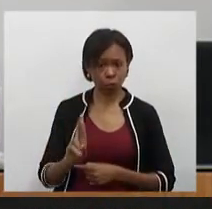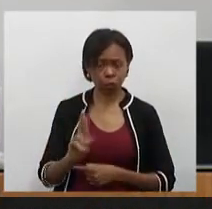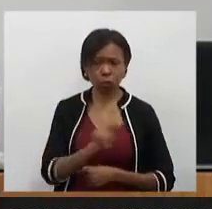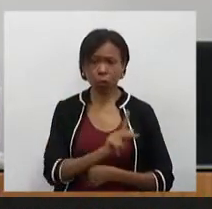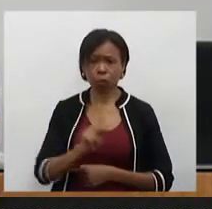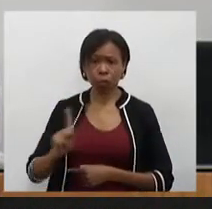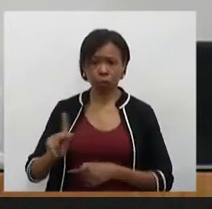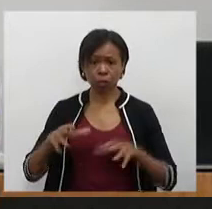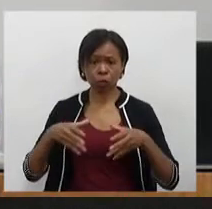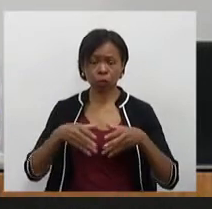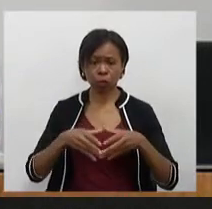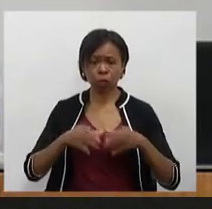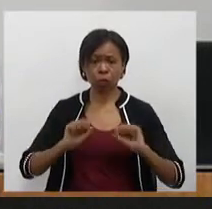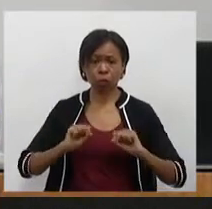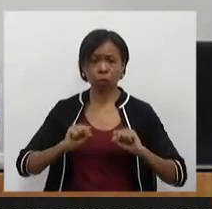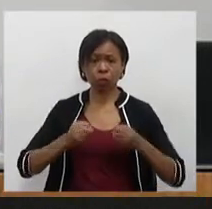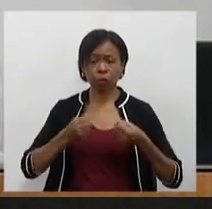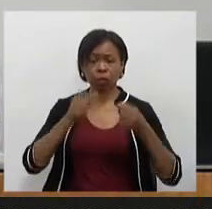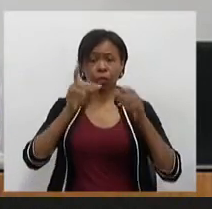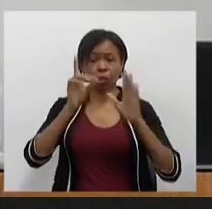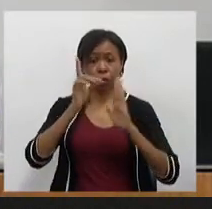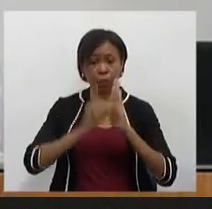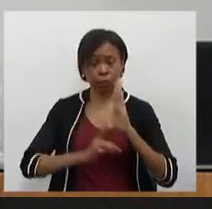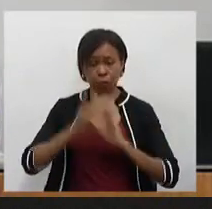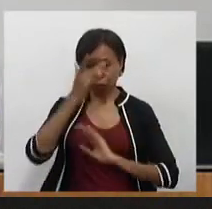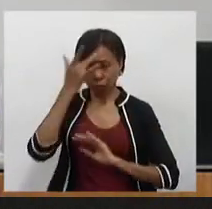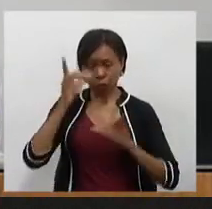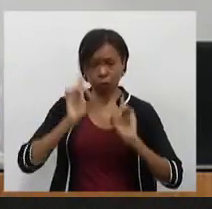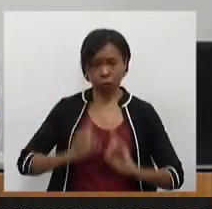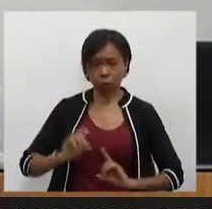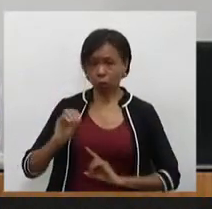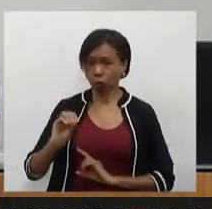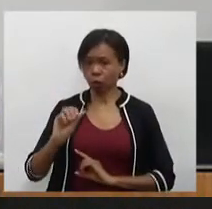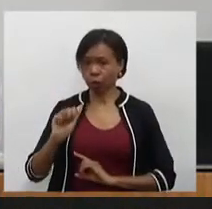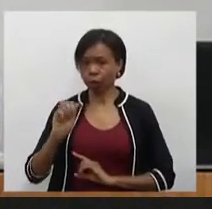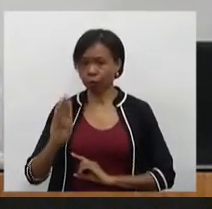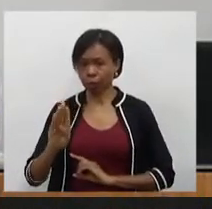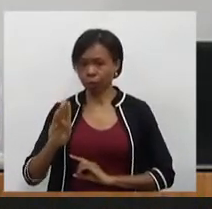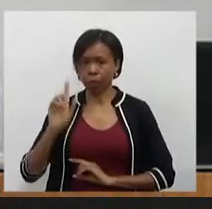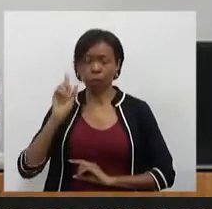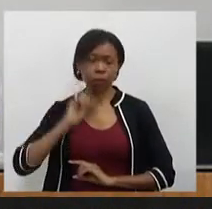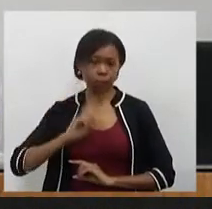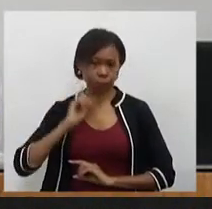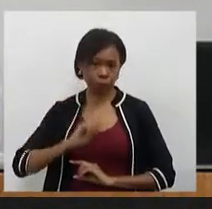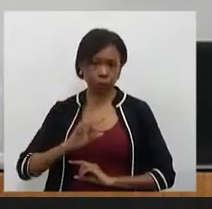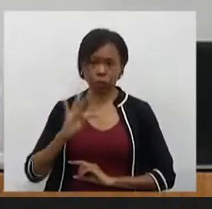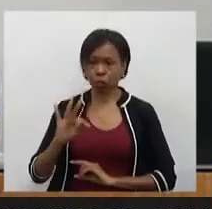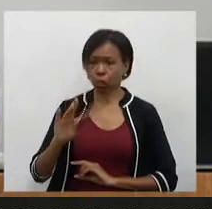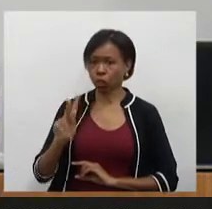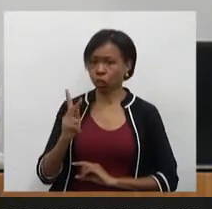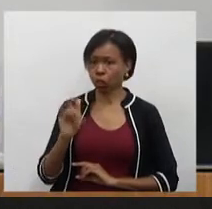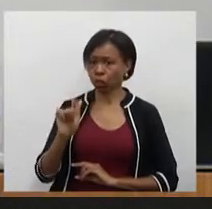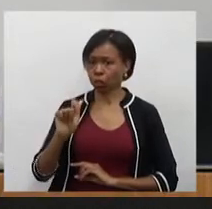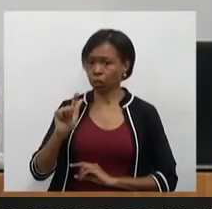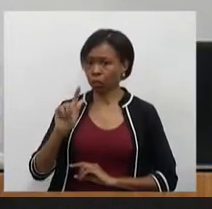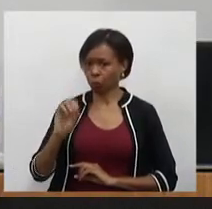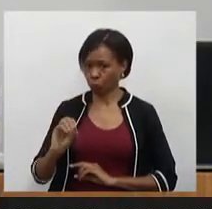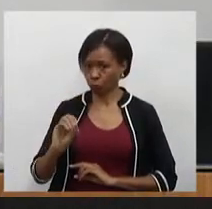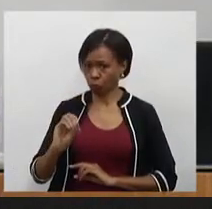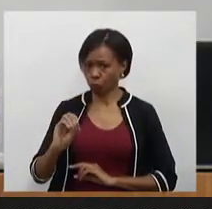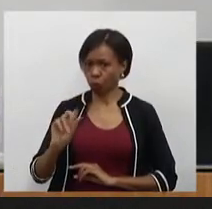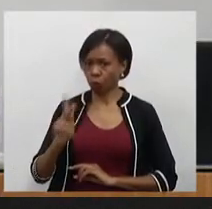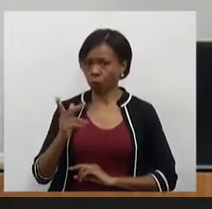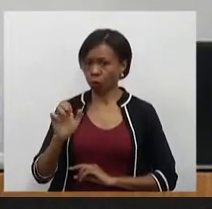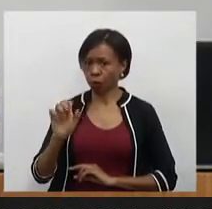presidente da Comissão de Defesa dos Direitos da Pessoa com Deficiência da OAB Minas Gerais, o Tiago Elton, né, que também é membro da